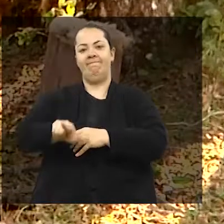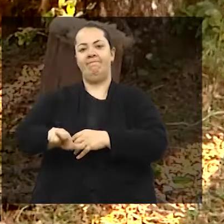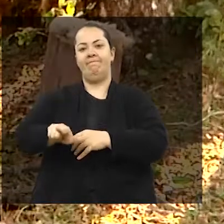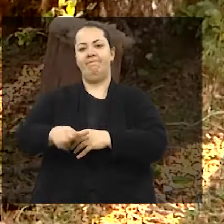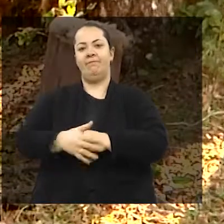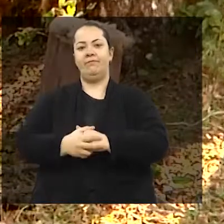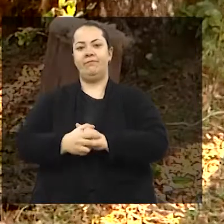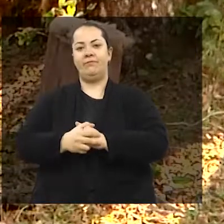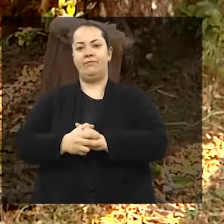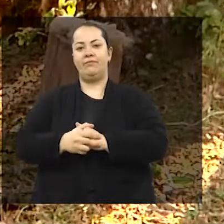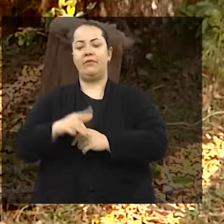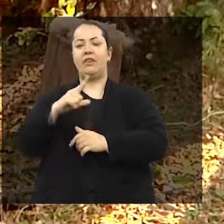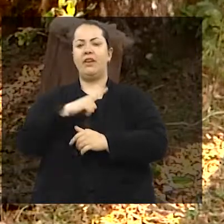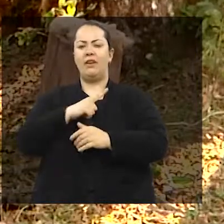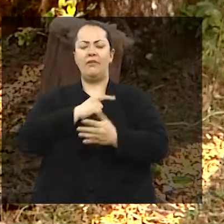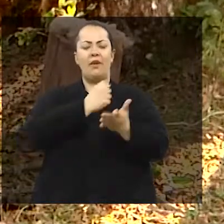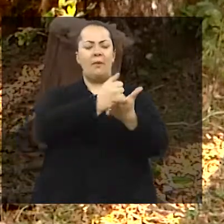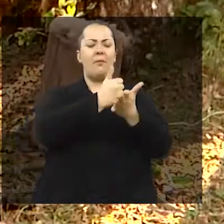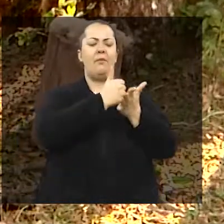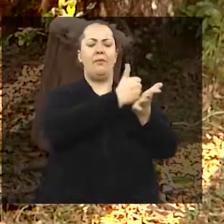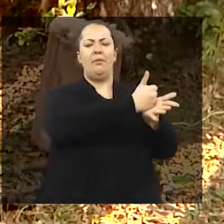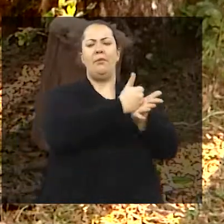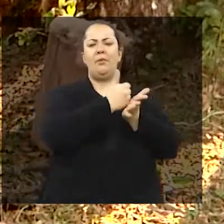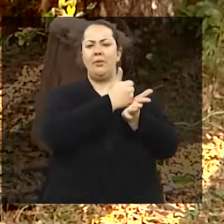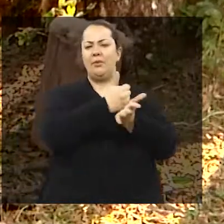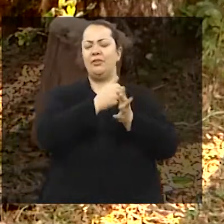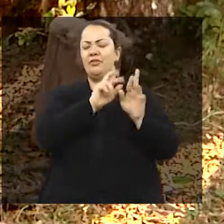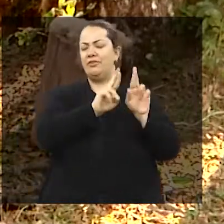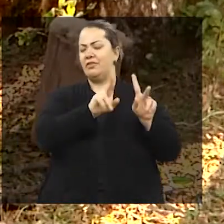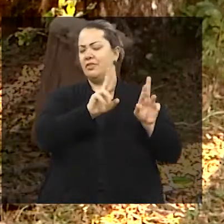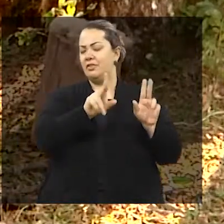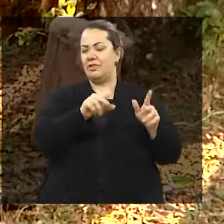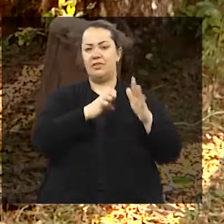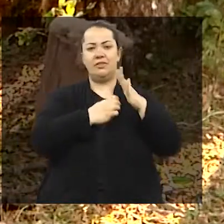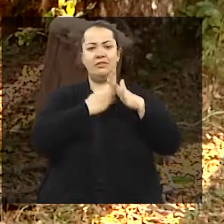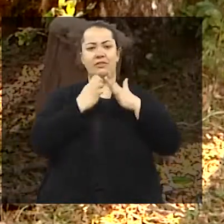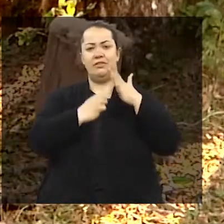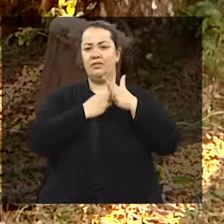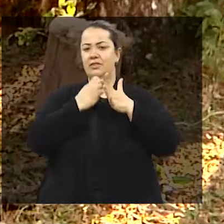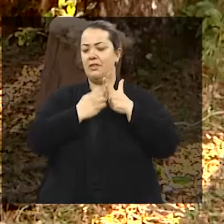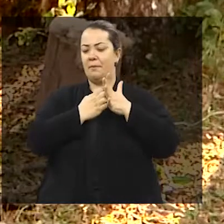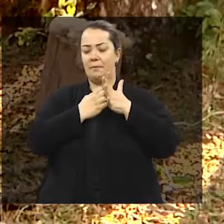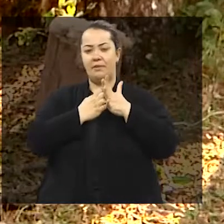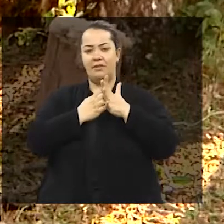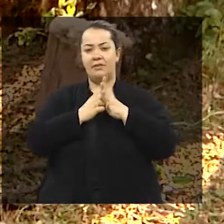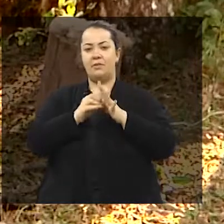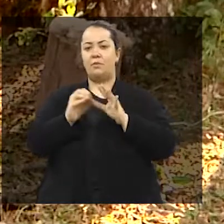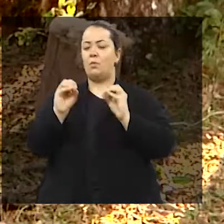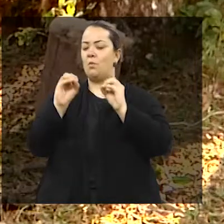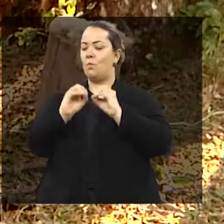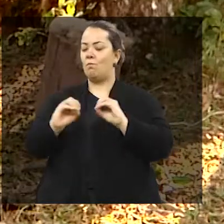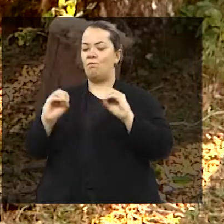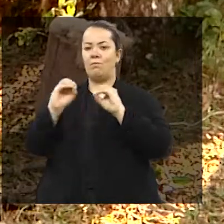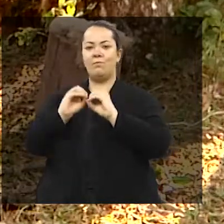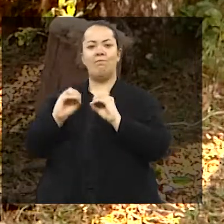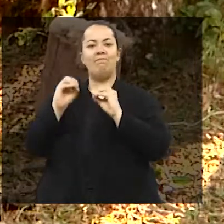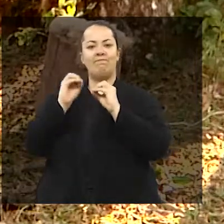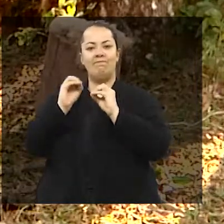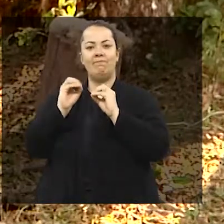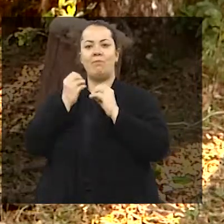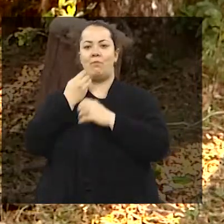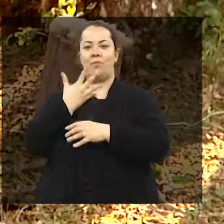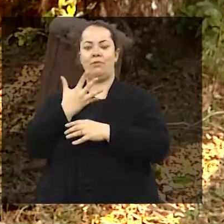do ano passado então a gente em razão do sistema ter reduzido